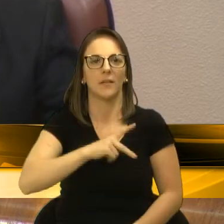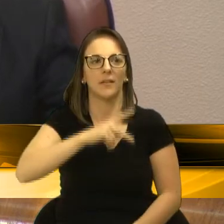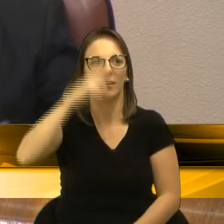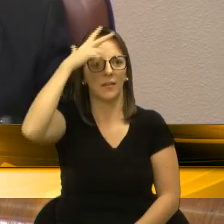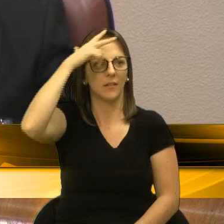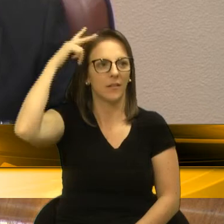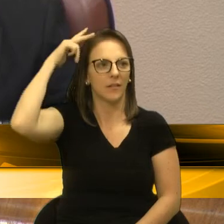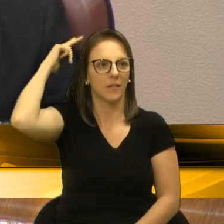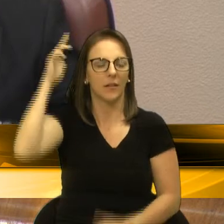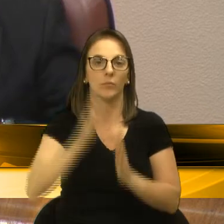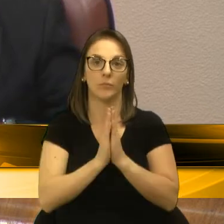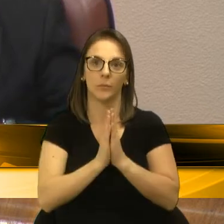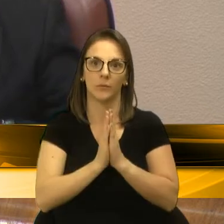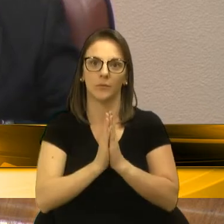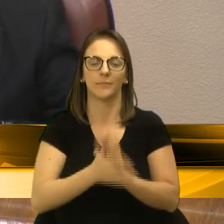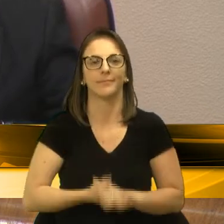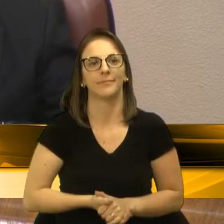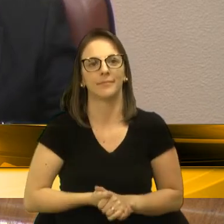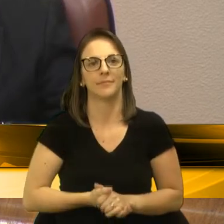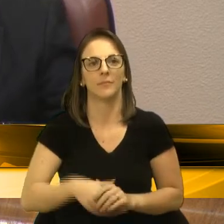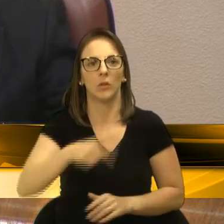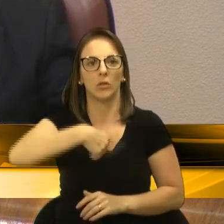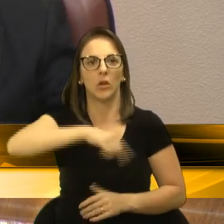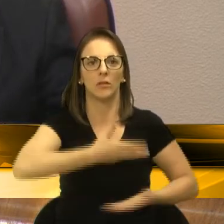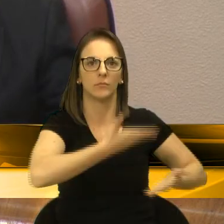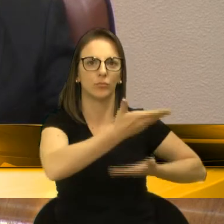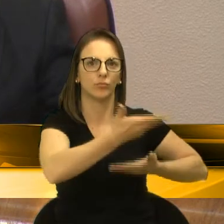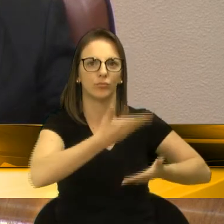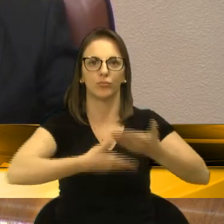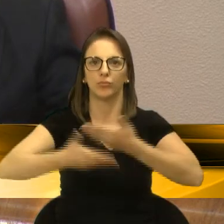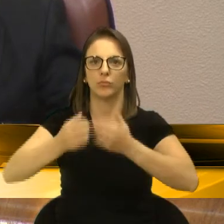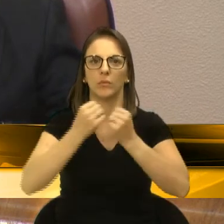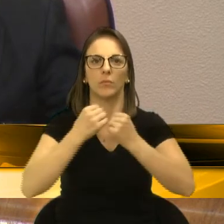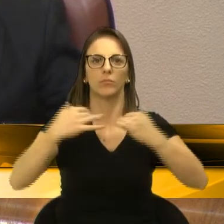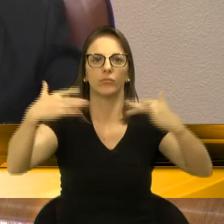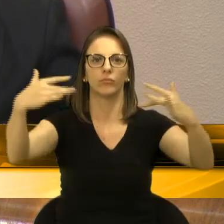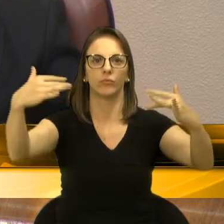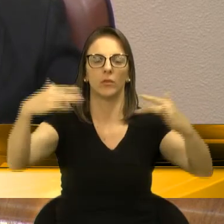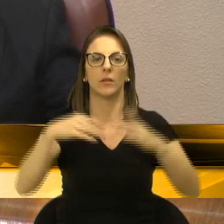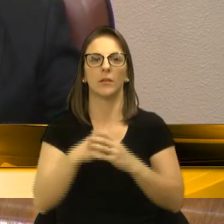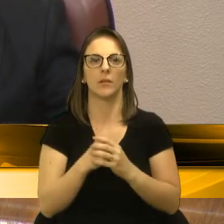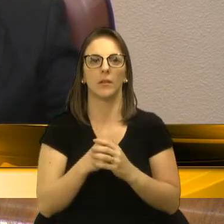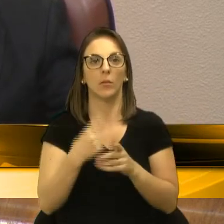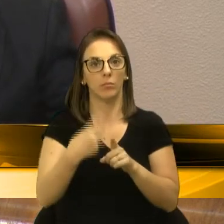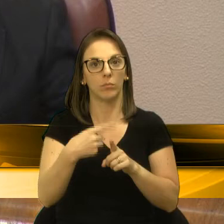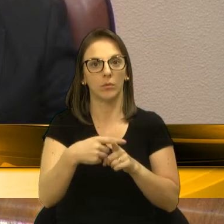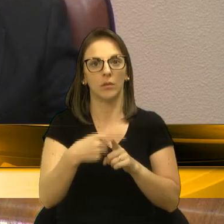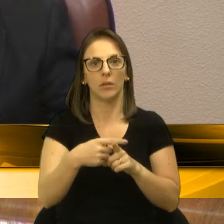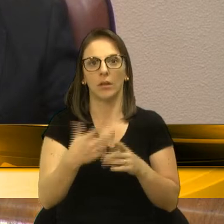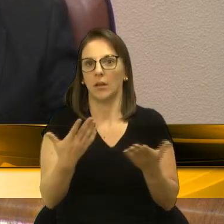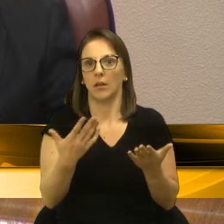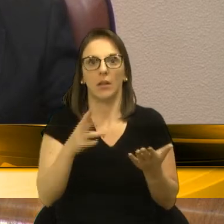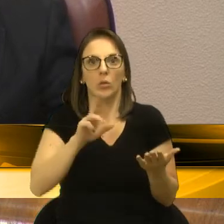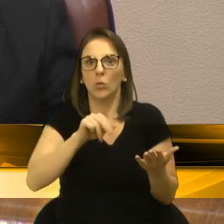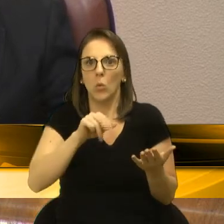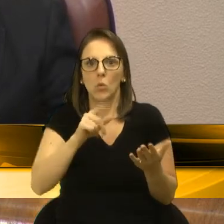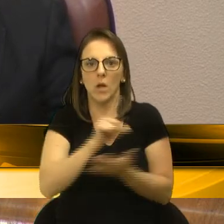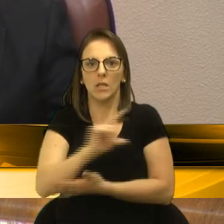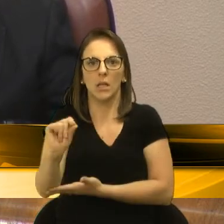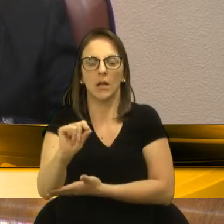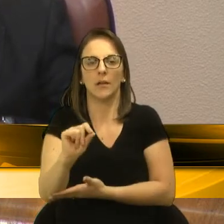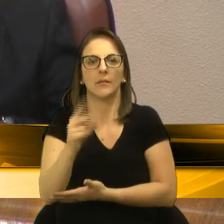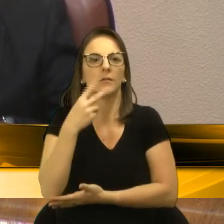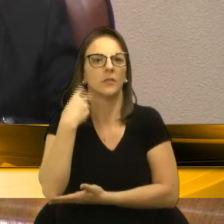favor, pessoal. Nós vamos interagir com a plateia e com o plenário, porque aí não vamos sair daqui nunca. Vereador